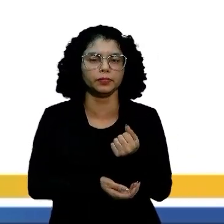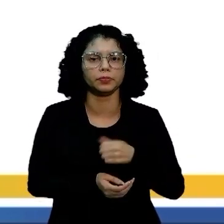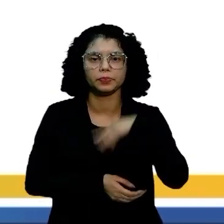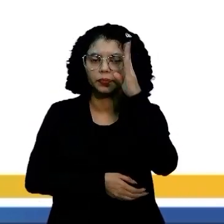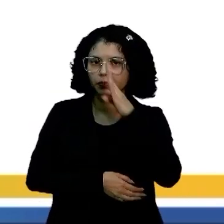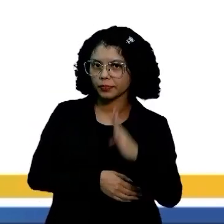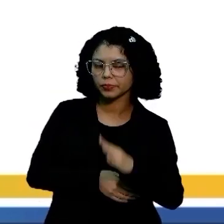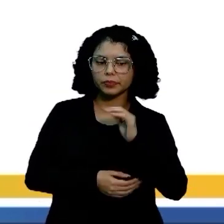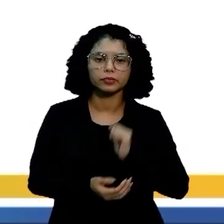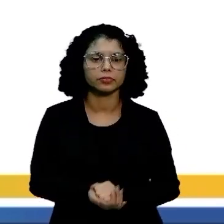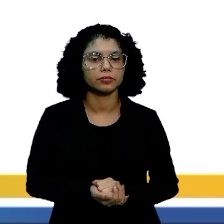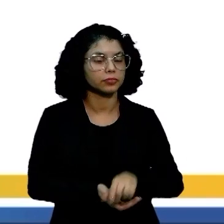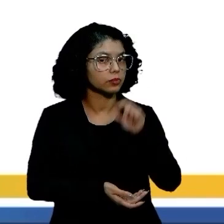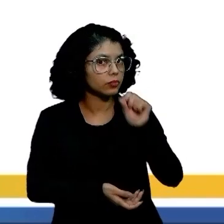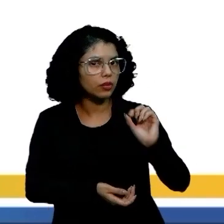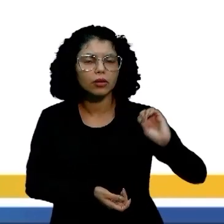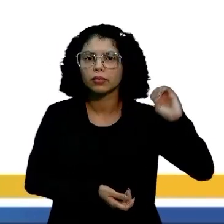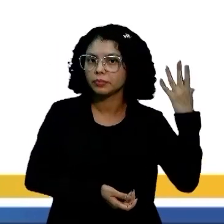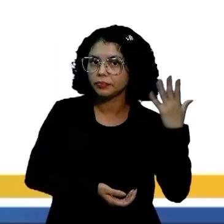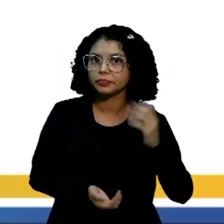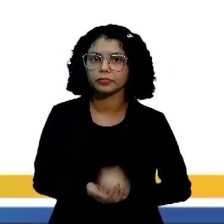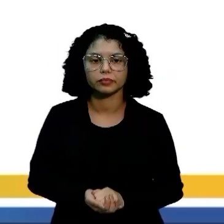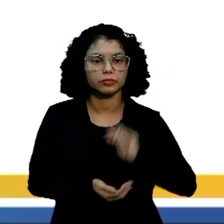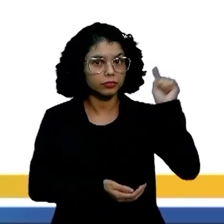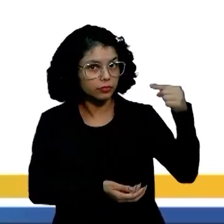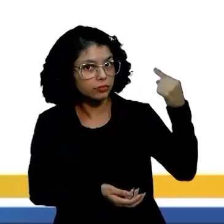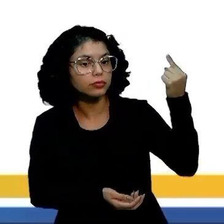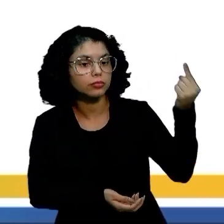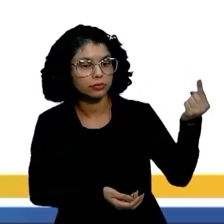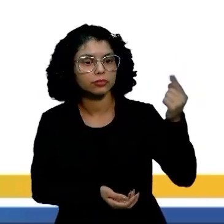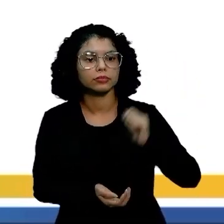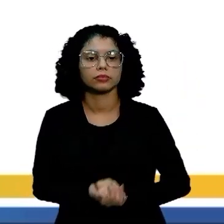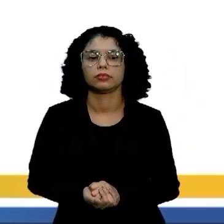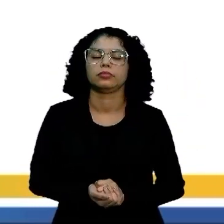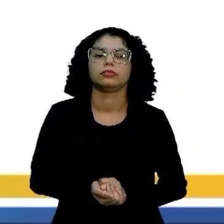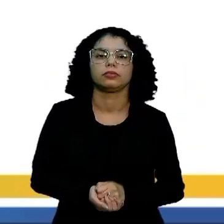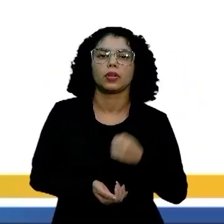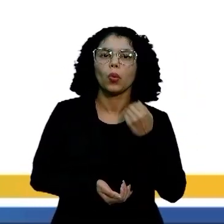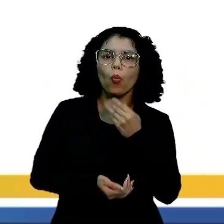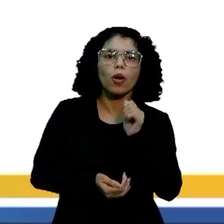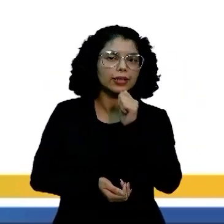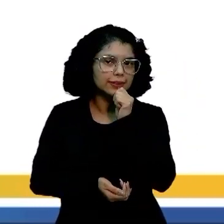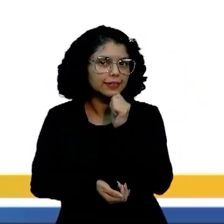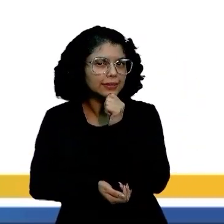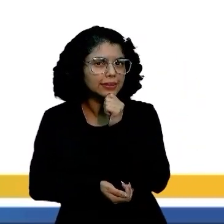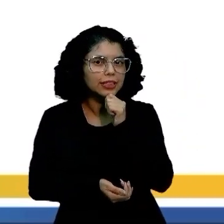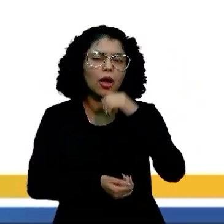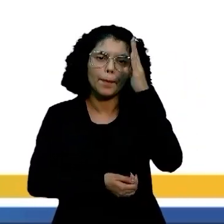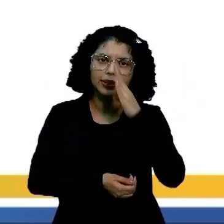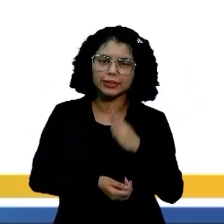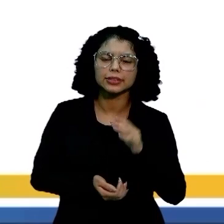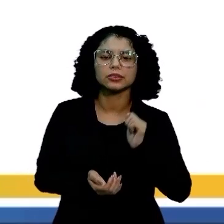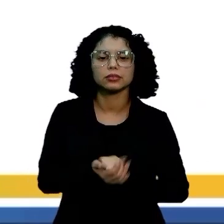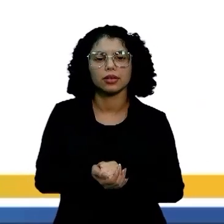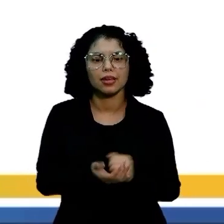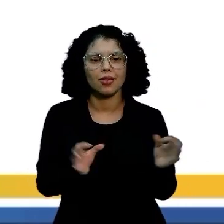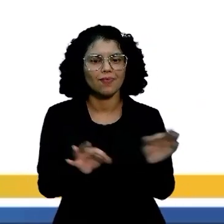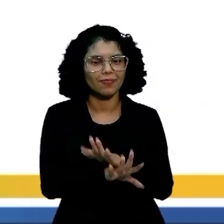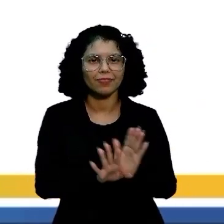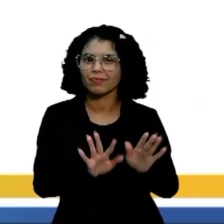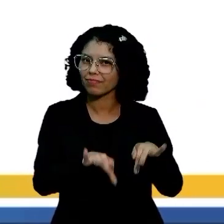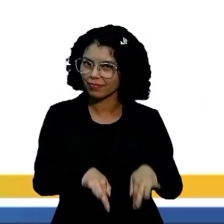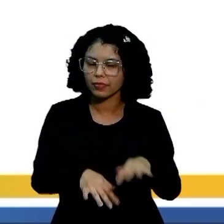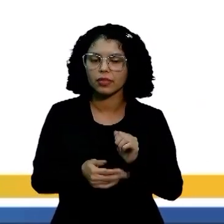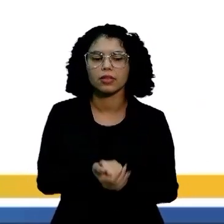Brasil. O que acontece é que lá na Europa, o açúcar brasileiro ele começa a entrar em declínio. E aí entra